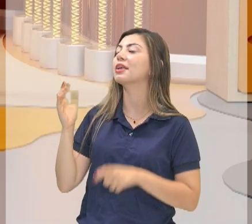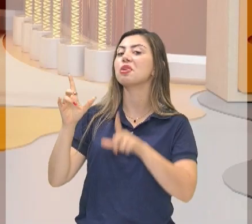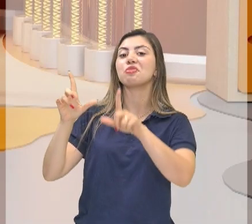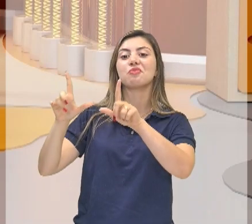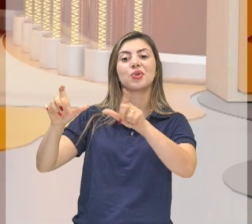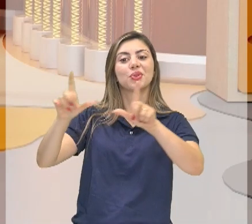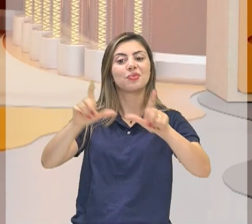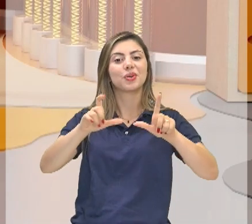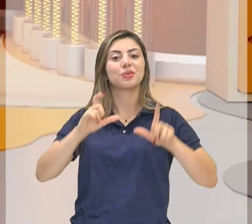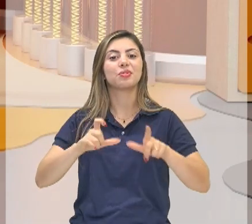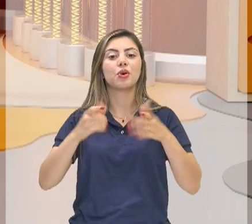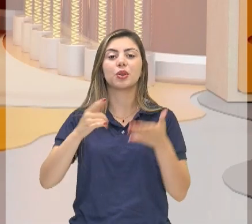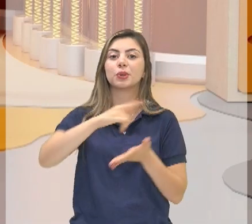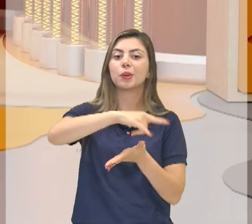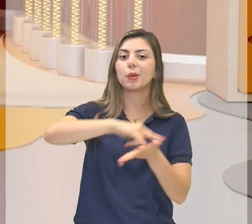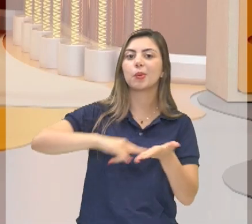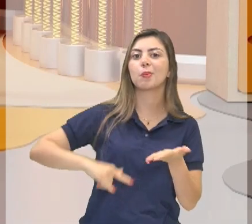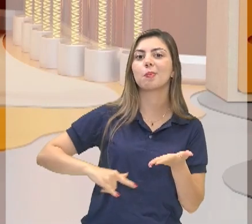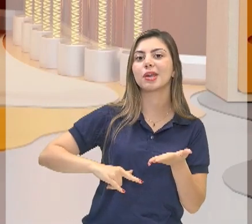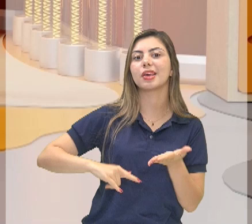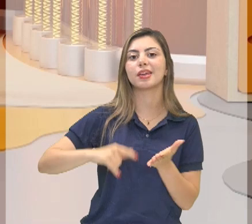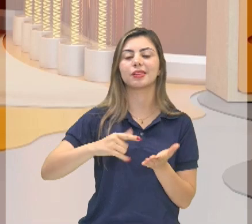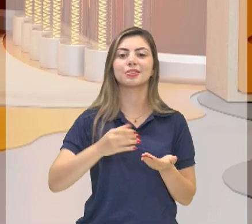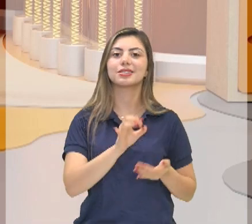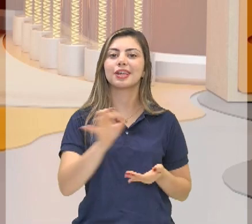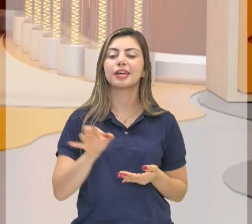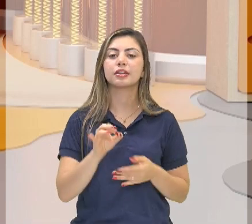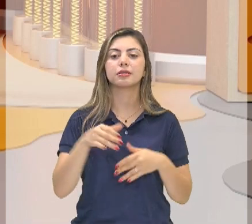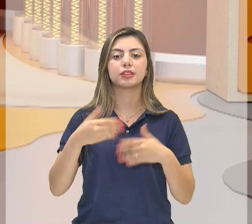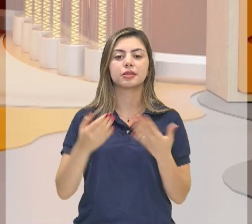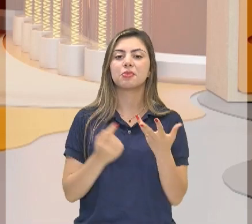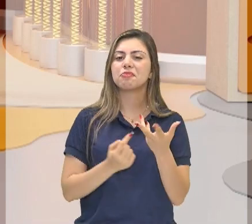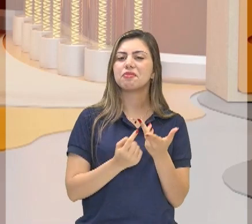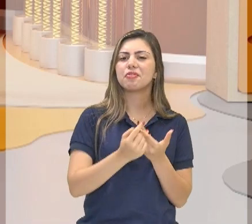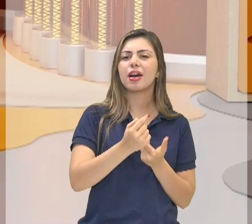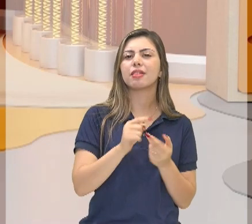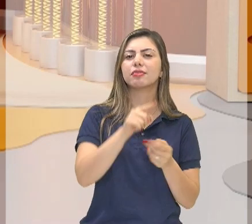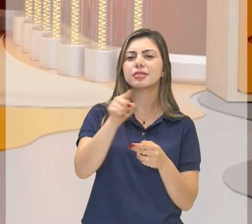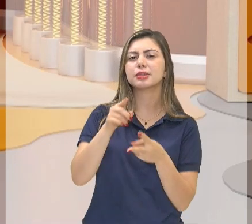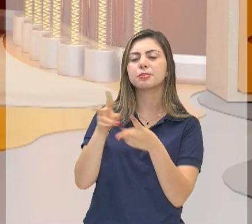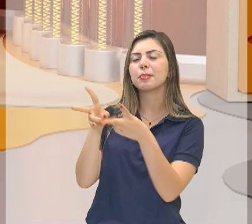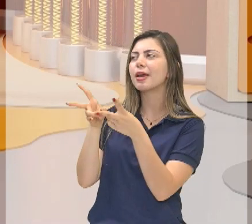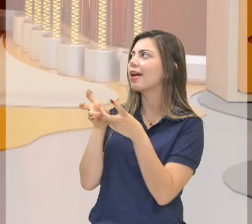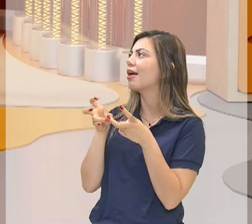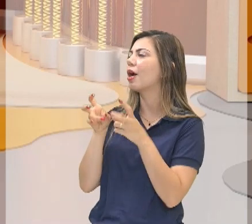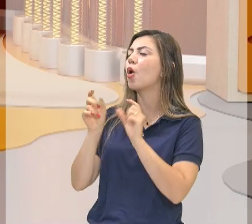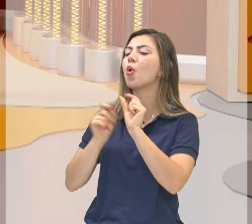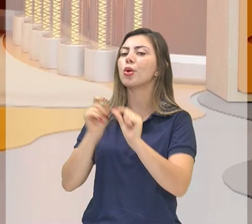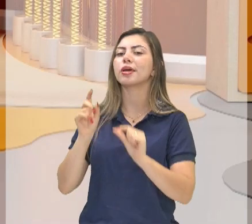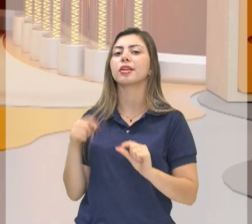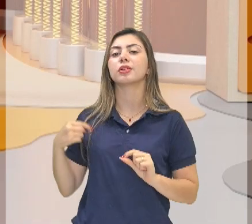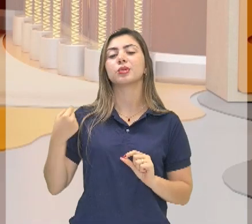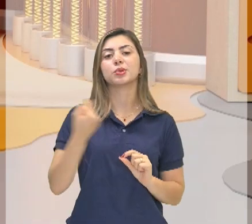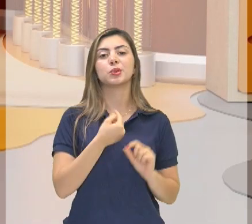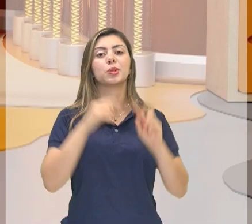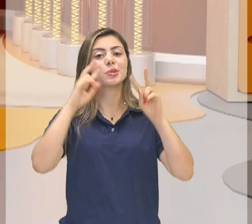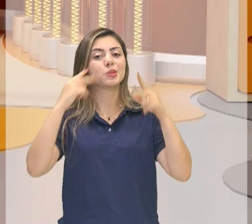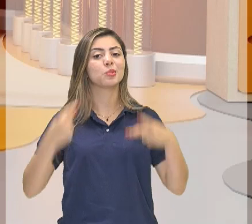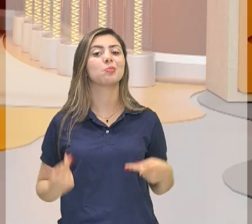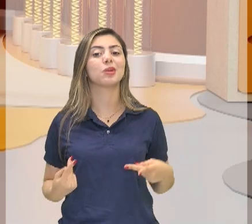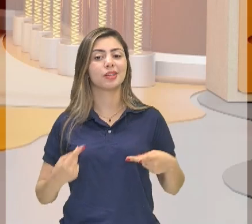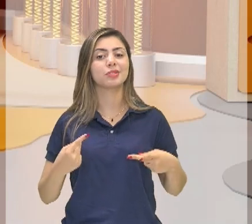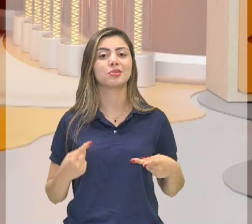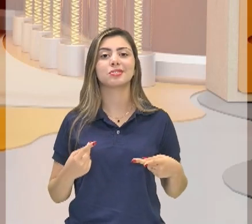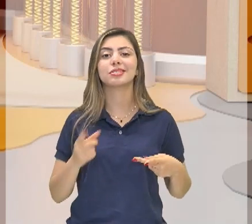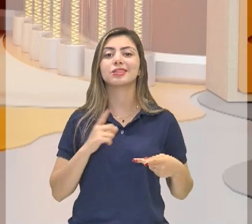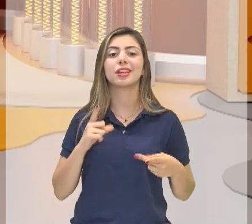fotografias, documentos. E assim você percebe que a humanidade produz a